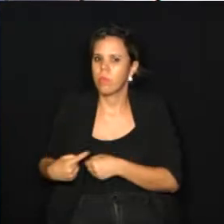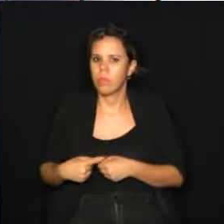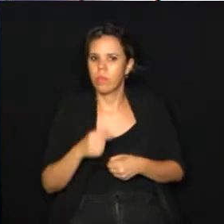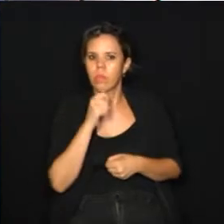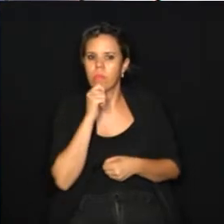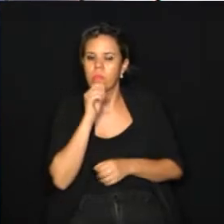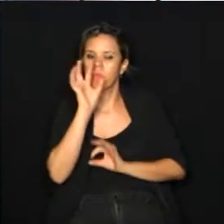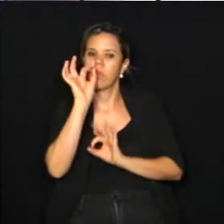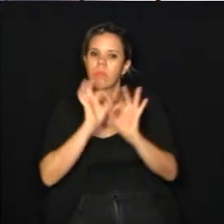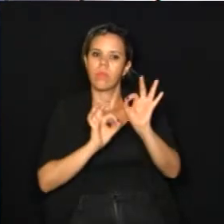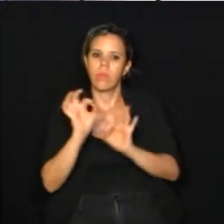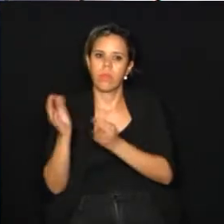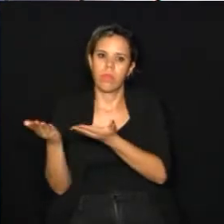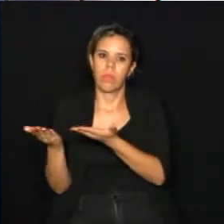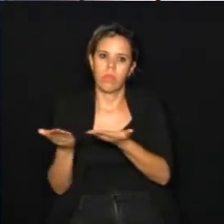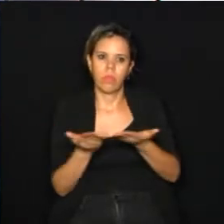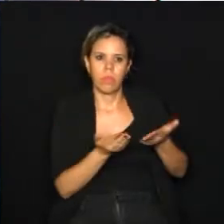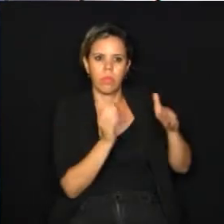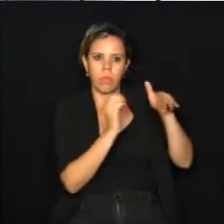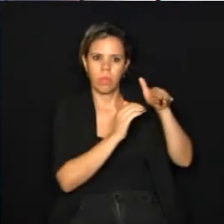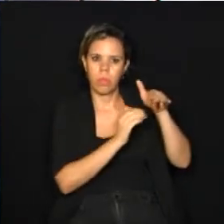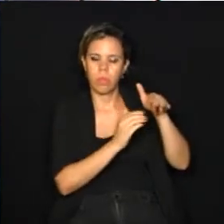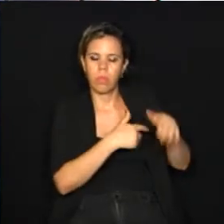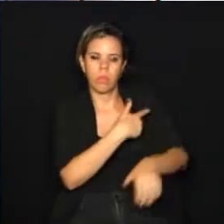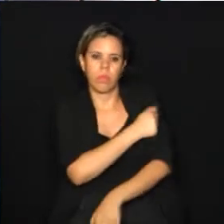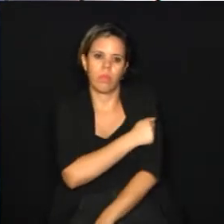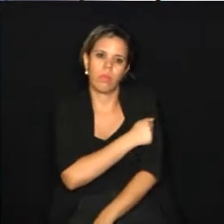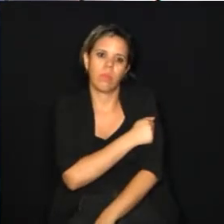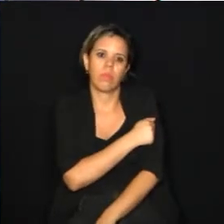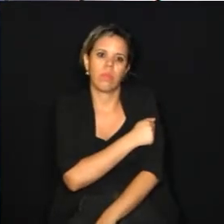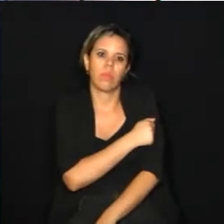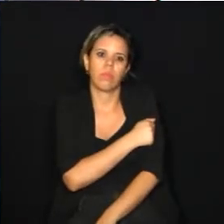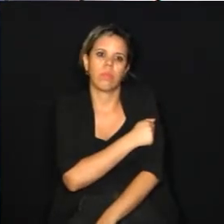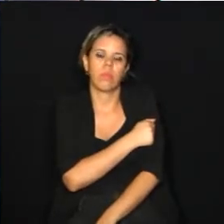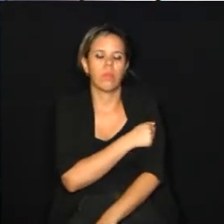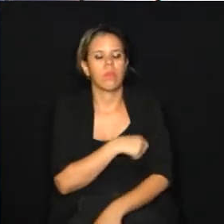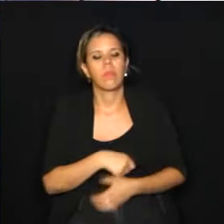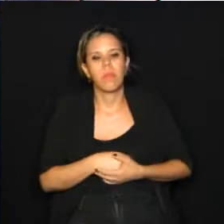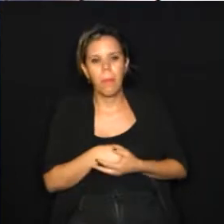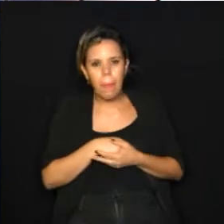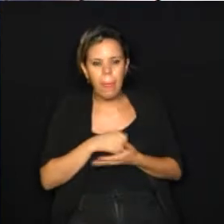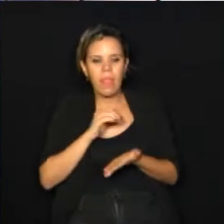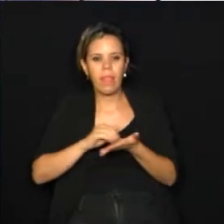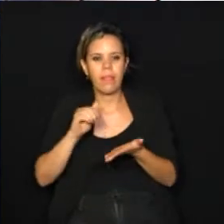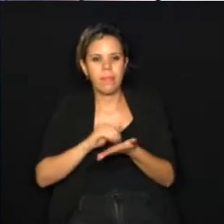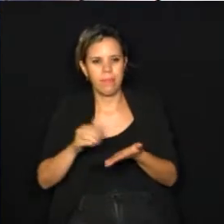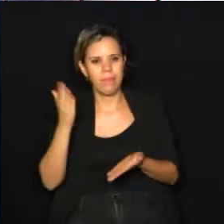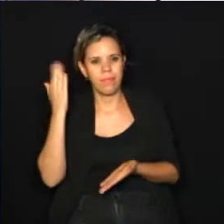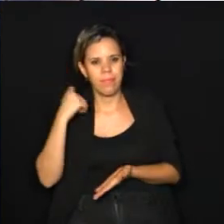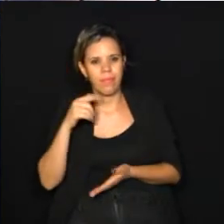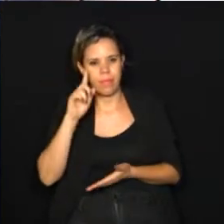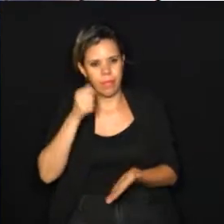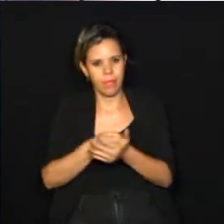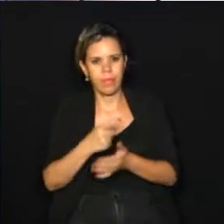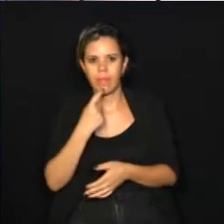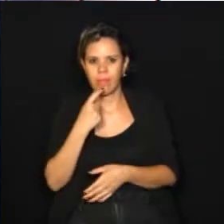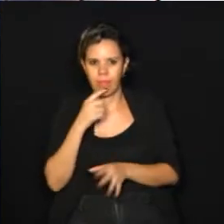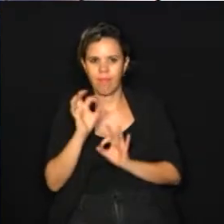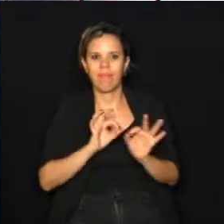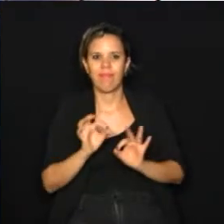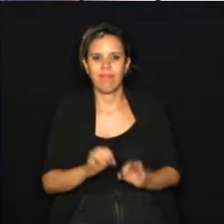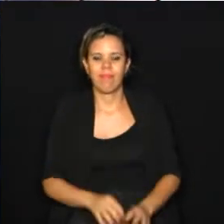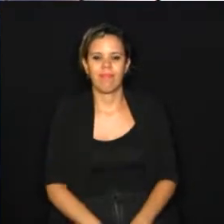estar preparados para a aplicação da vacina. E o secretário garante que Campinas está